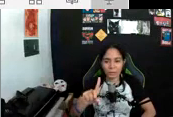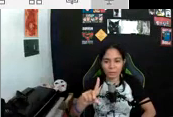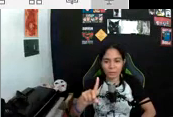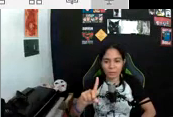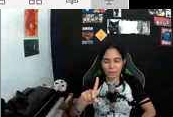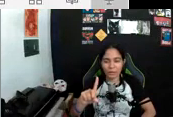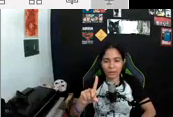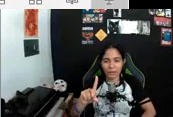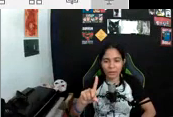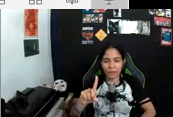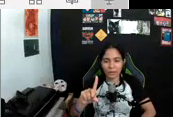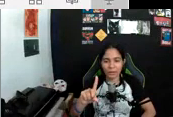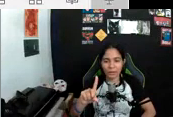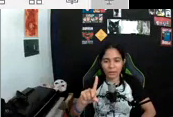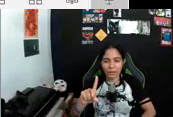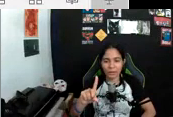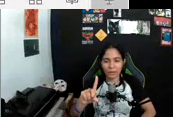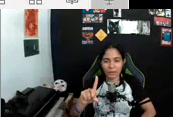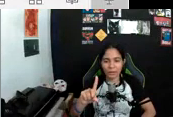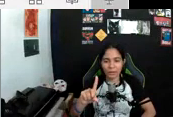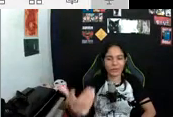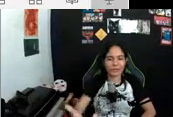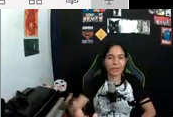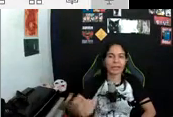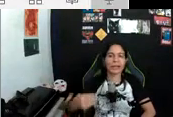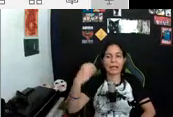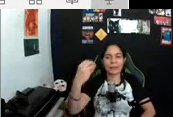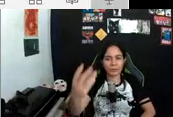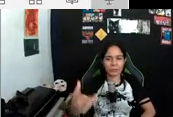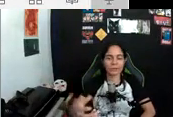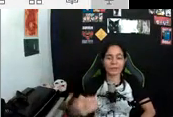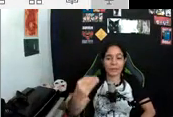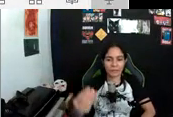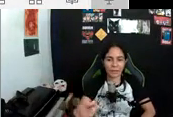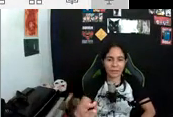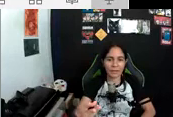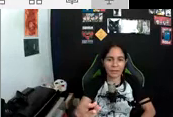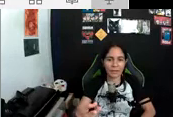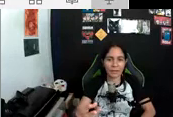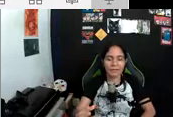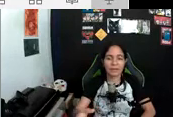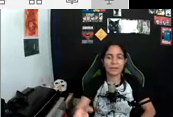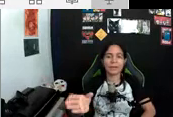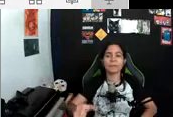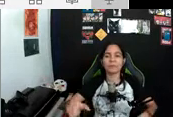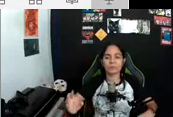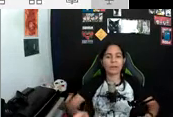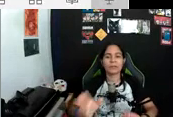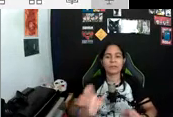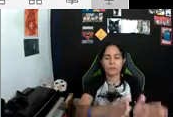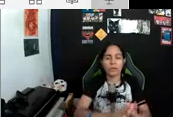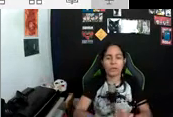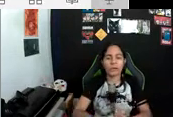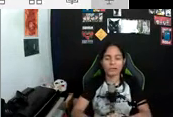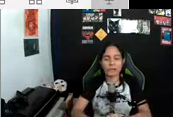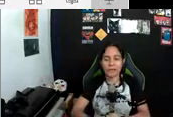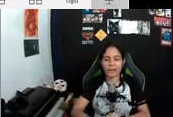uma pessoa ela conseguir externar, denunciar e falar que, vamos supor,